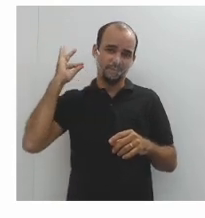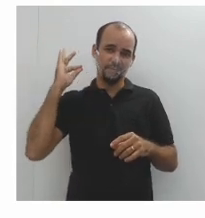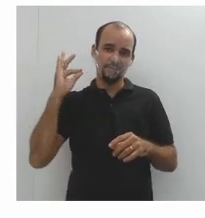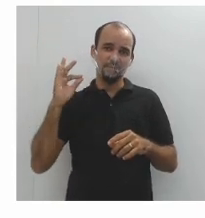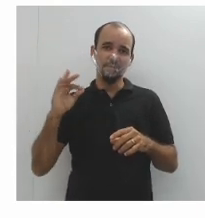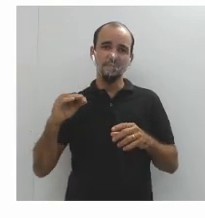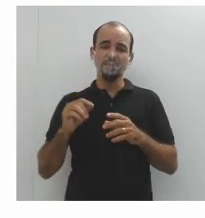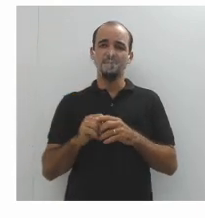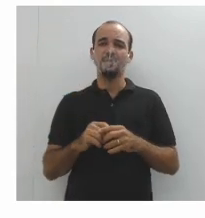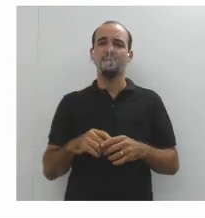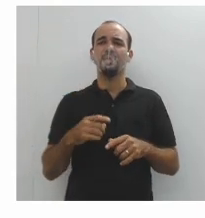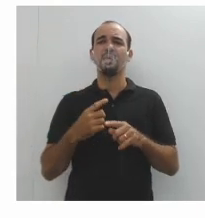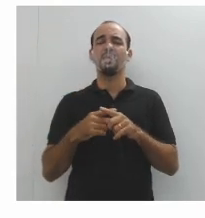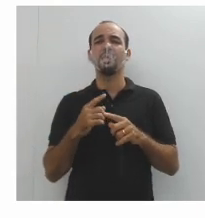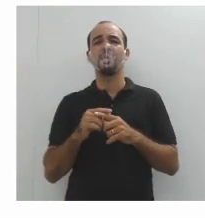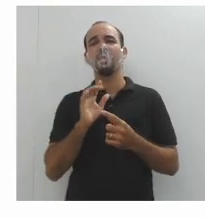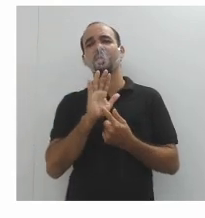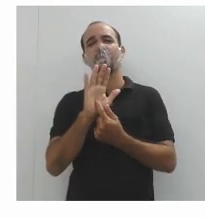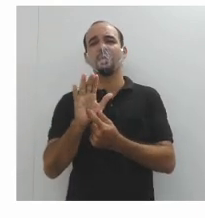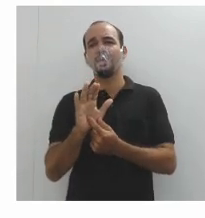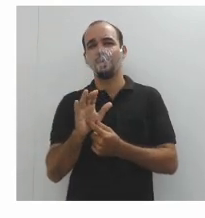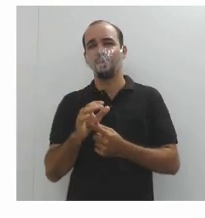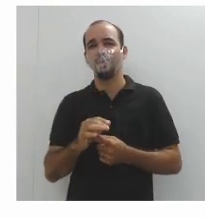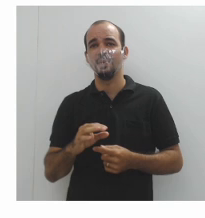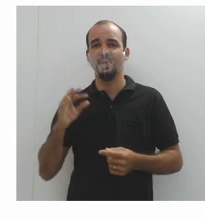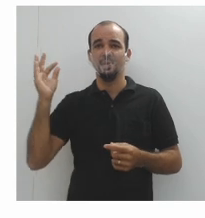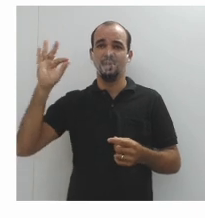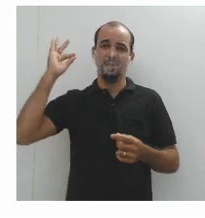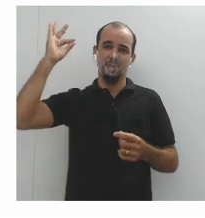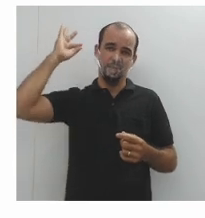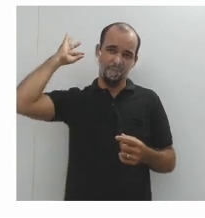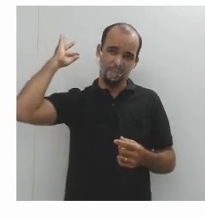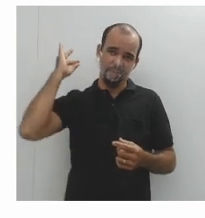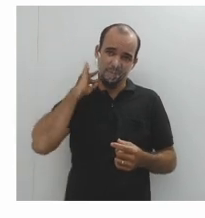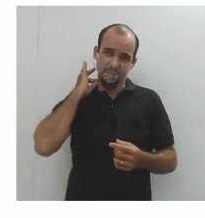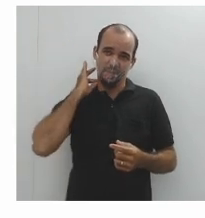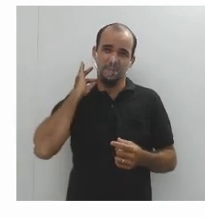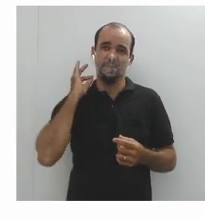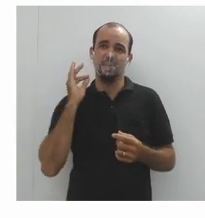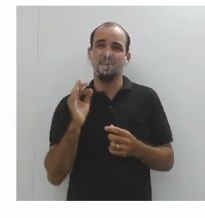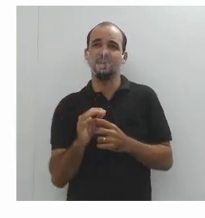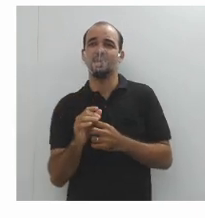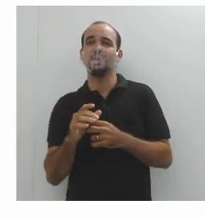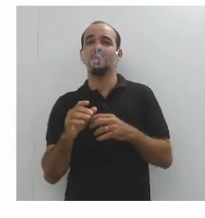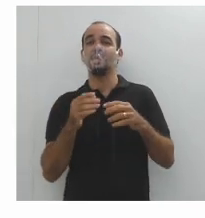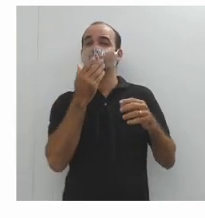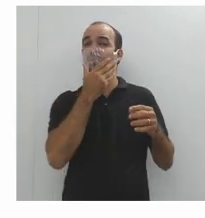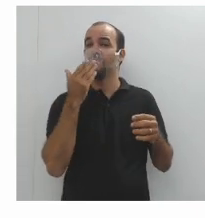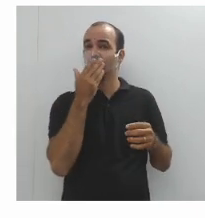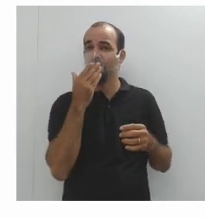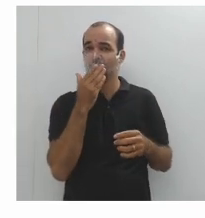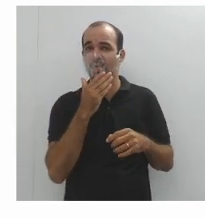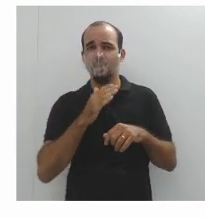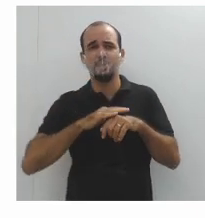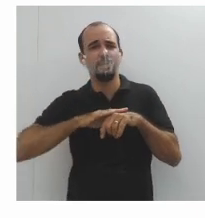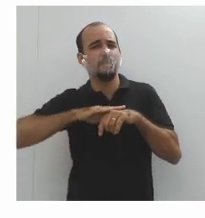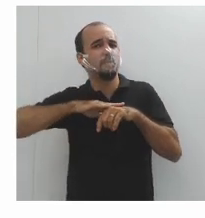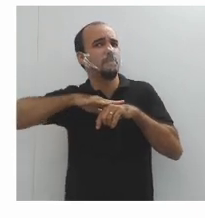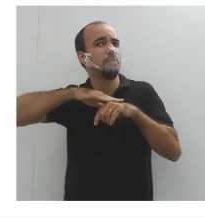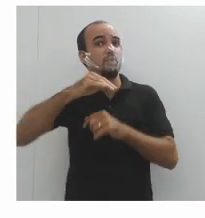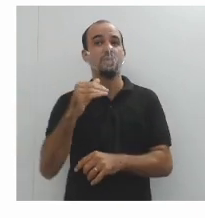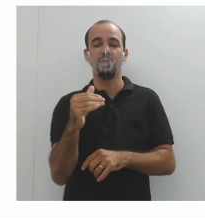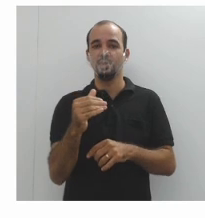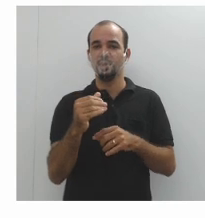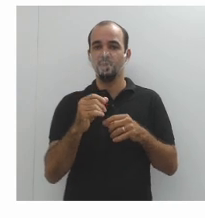imagem porque nós temos o mel tem bastante frutose, tá bom? Então, aí nós